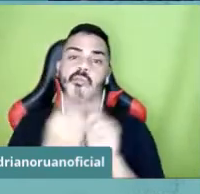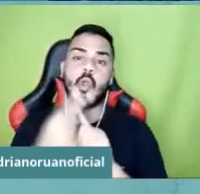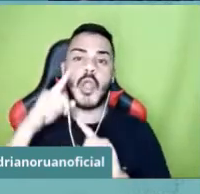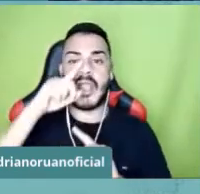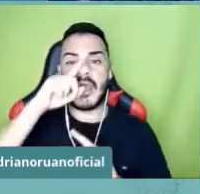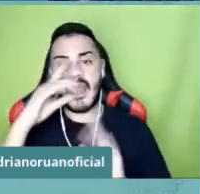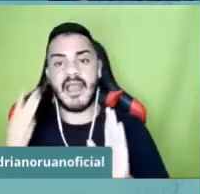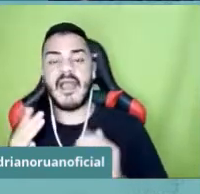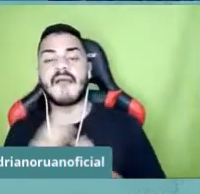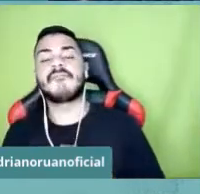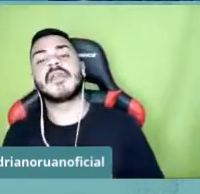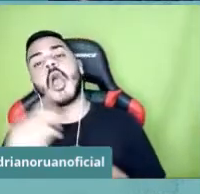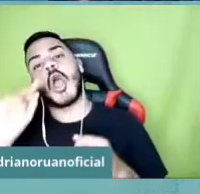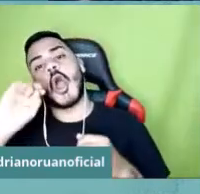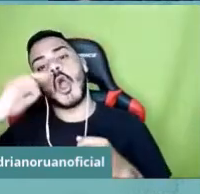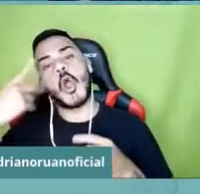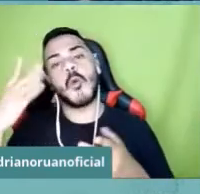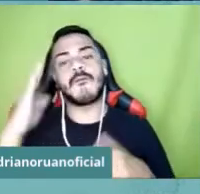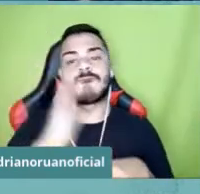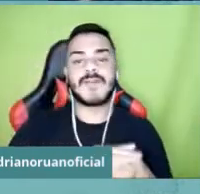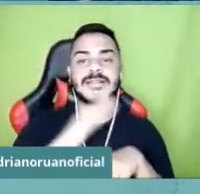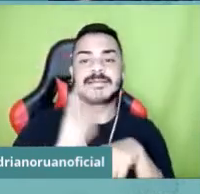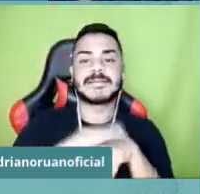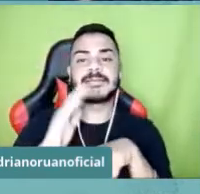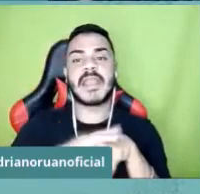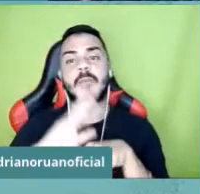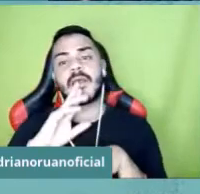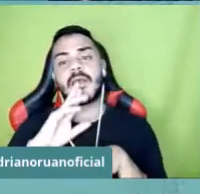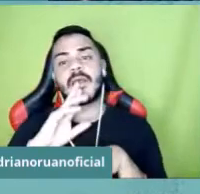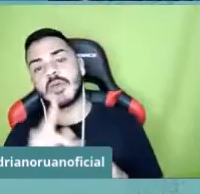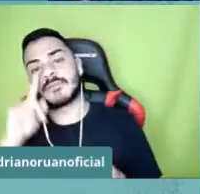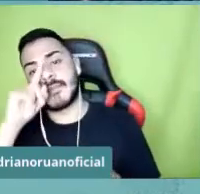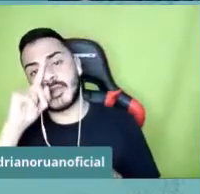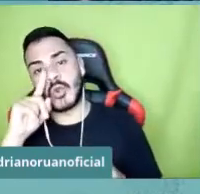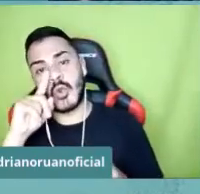ou fazer algum efeito colateral perigoso.